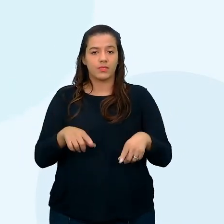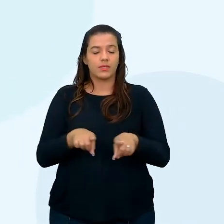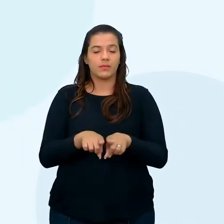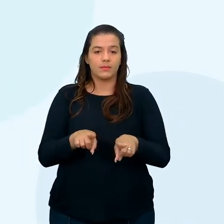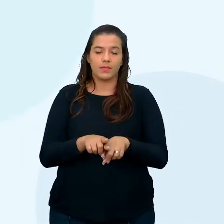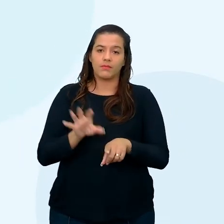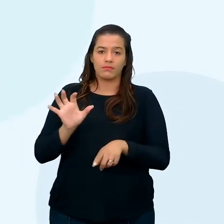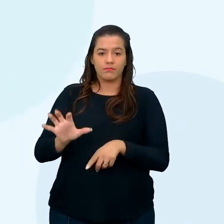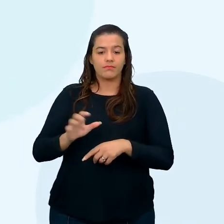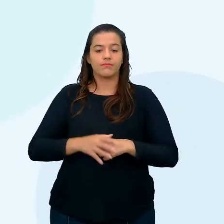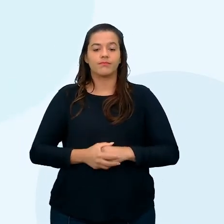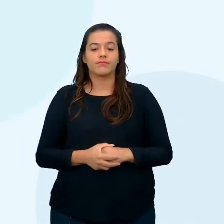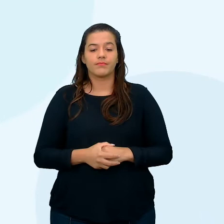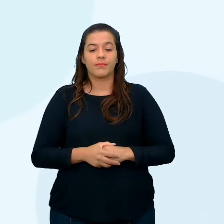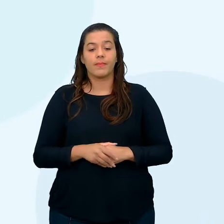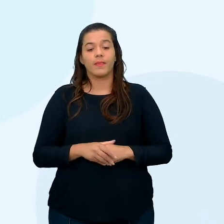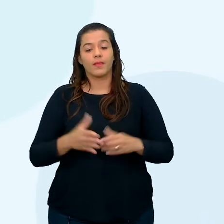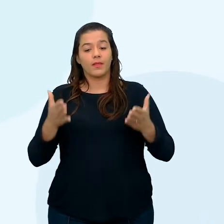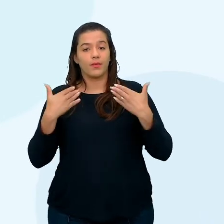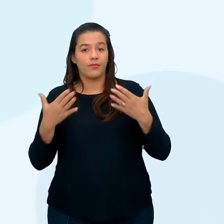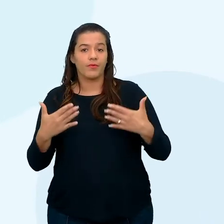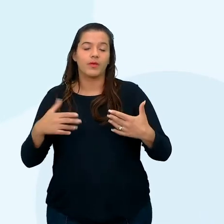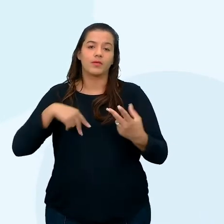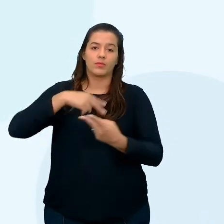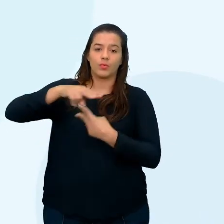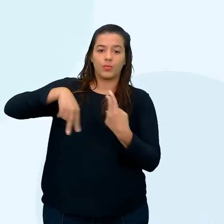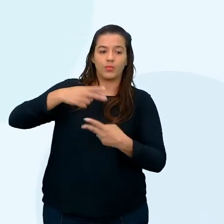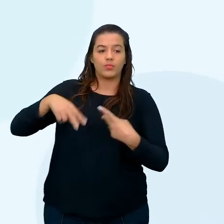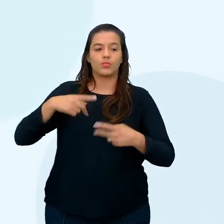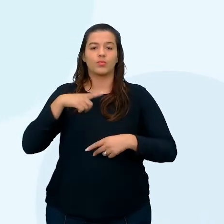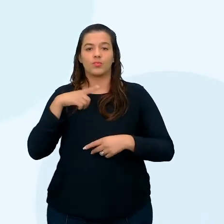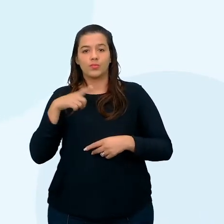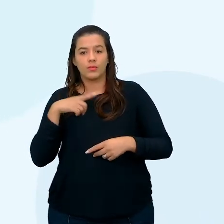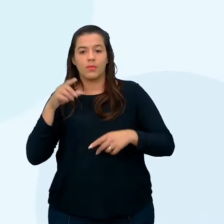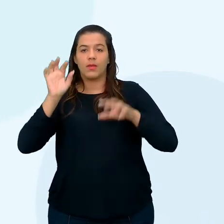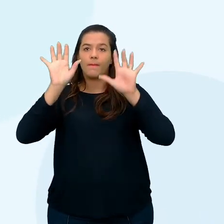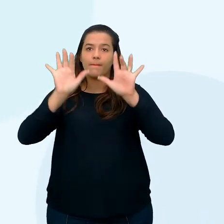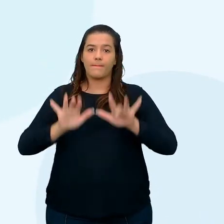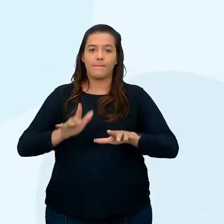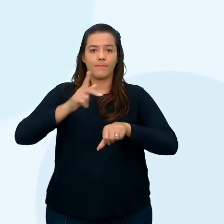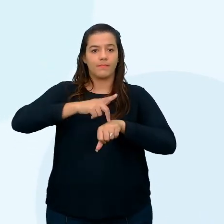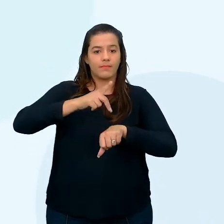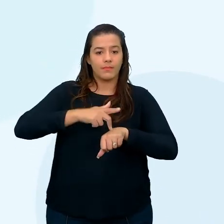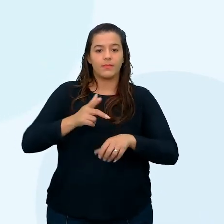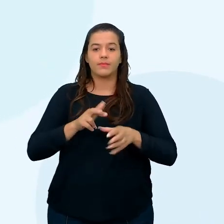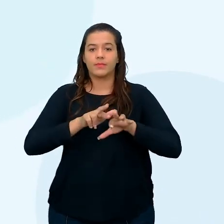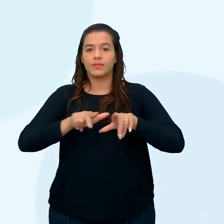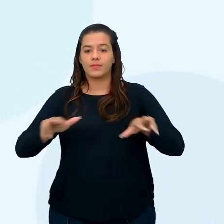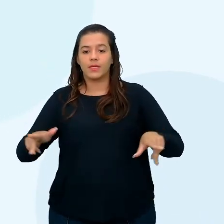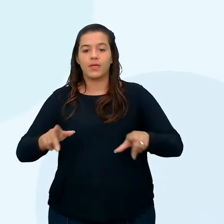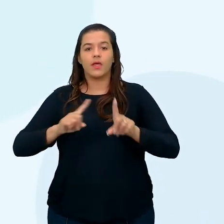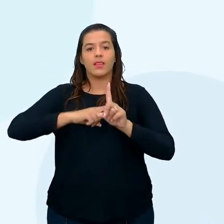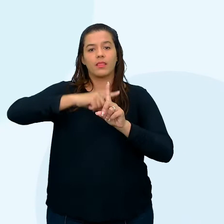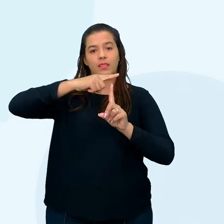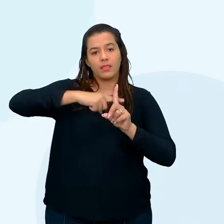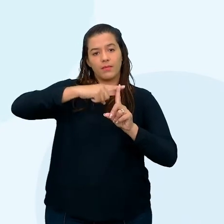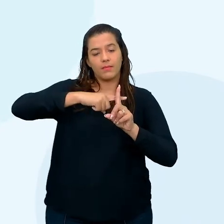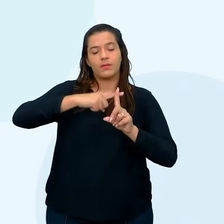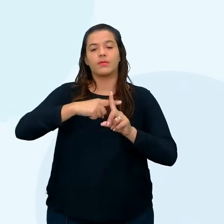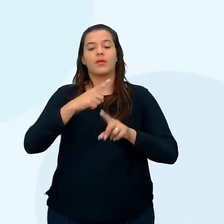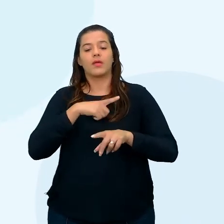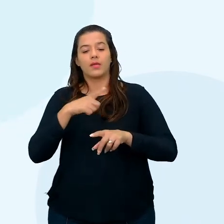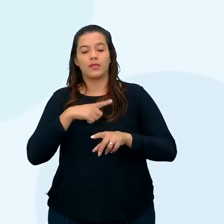também. Nós temos o vento, a chuva, o granizo e a temperatura também, que faz com que as